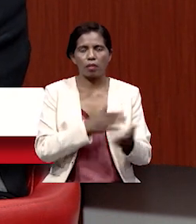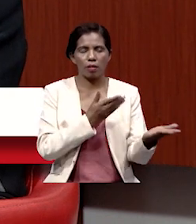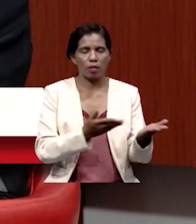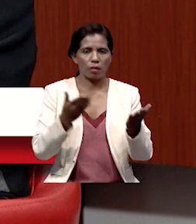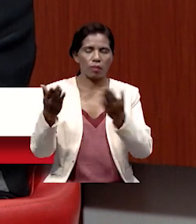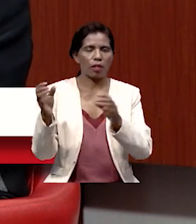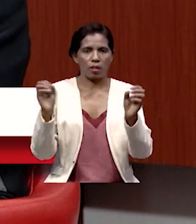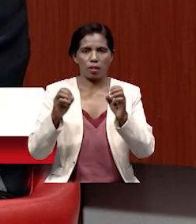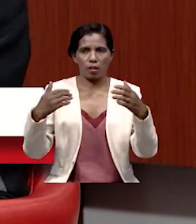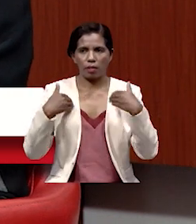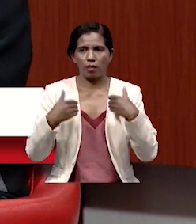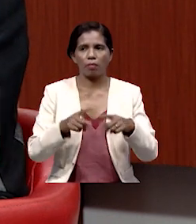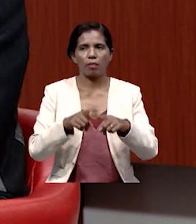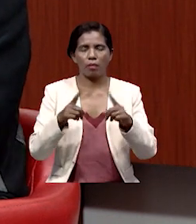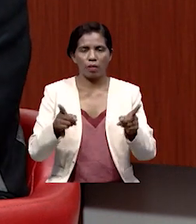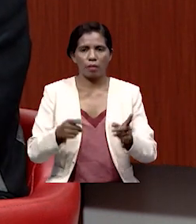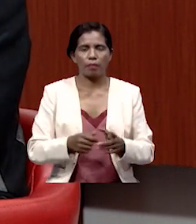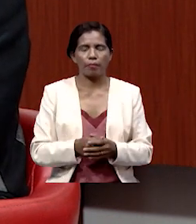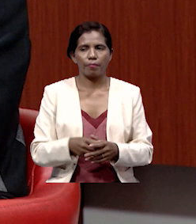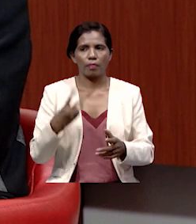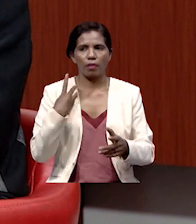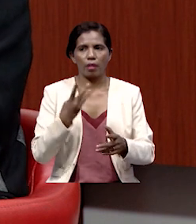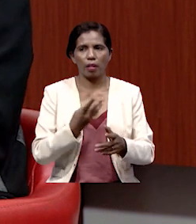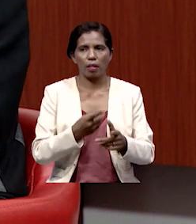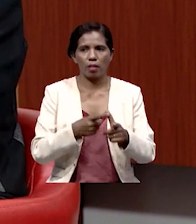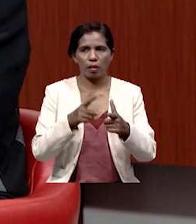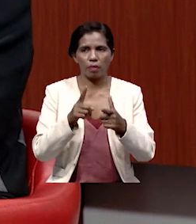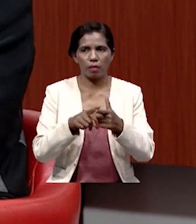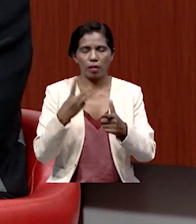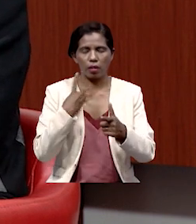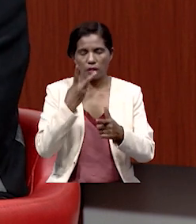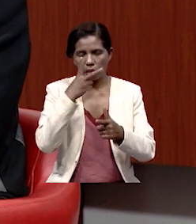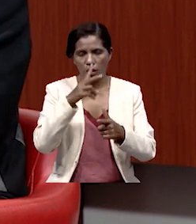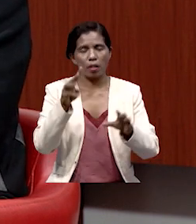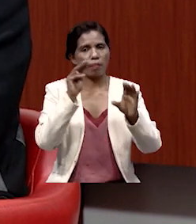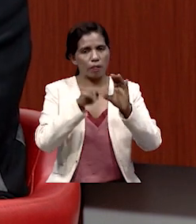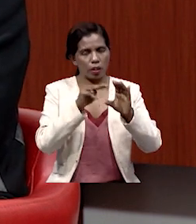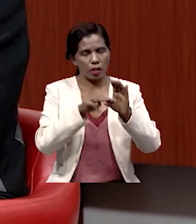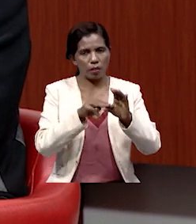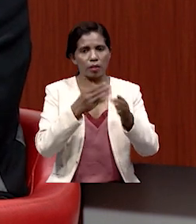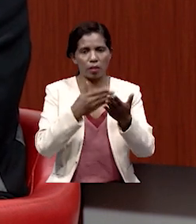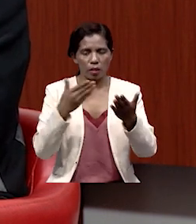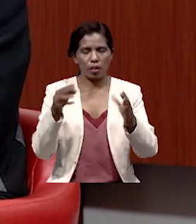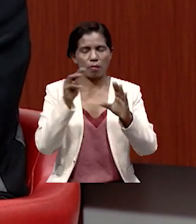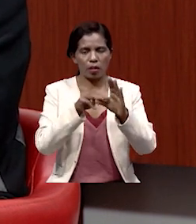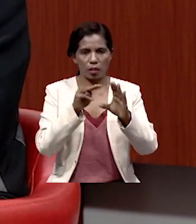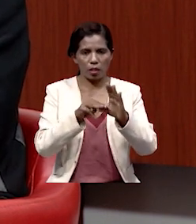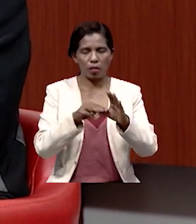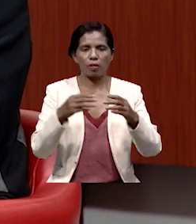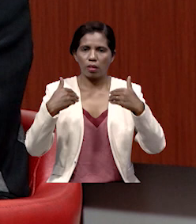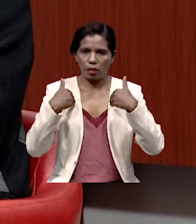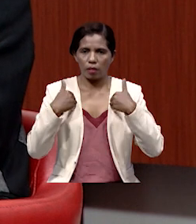IA. Mas durante, né, e depois demanda mercado, tem a área de demanda mercado. Sedangkan tem a produto no IA,